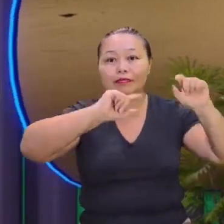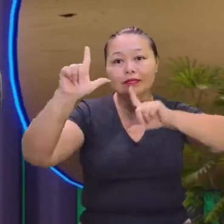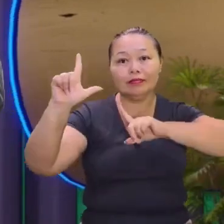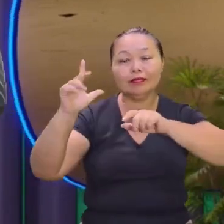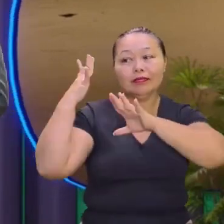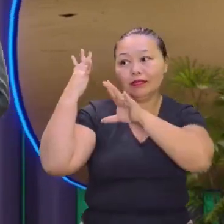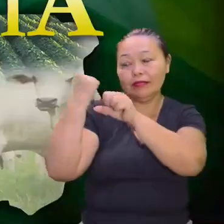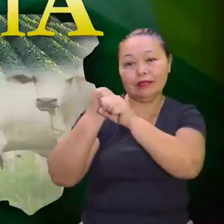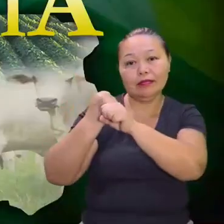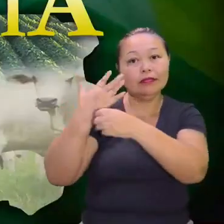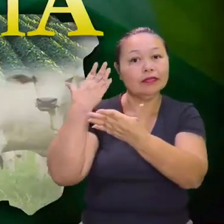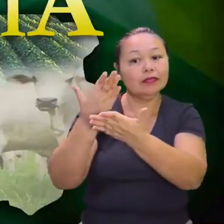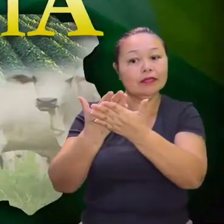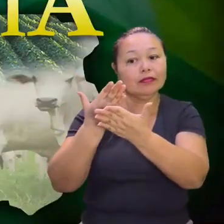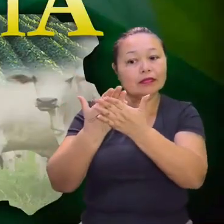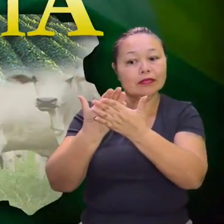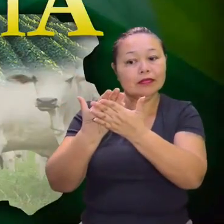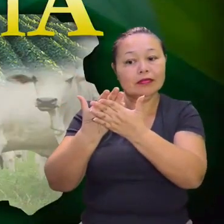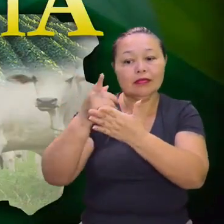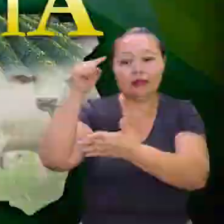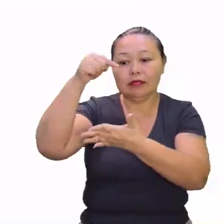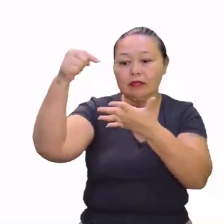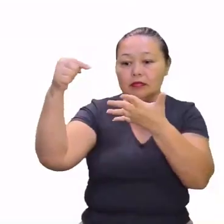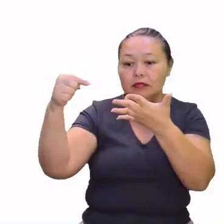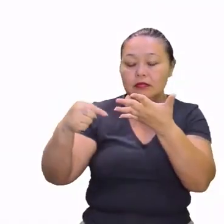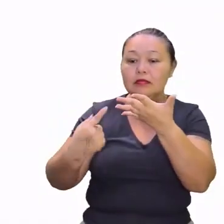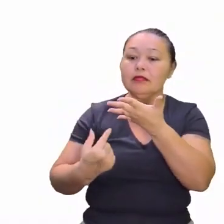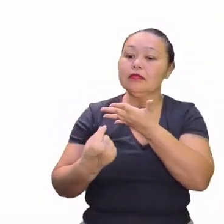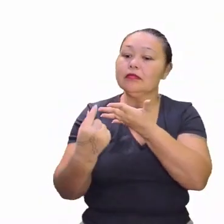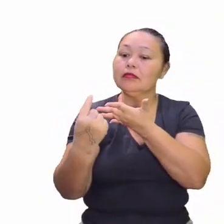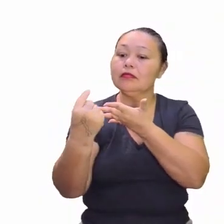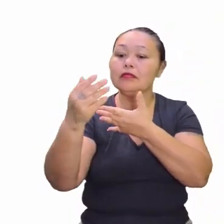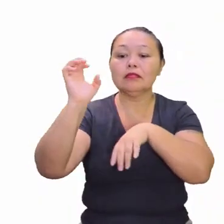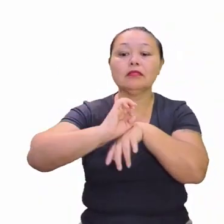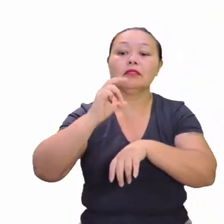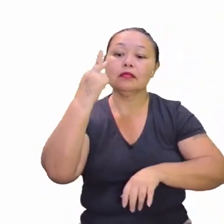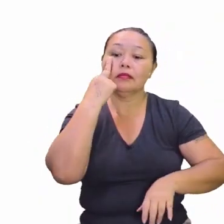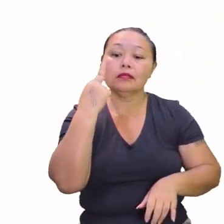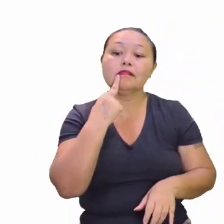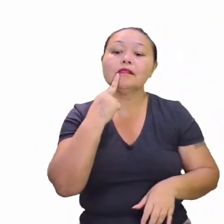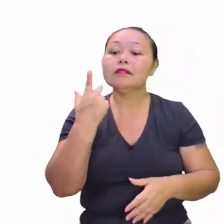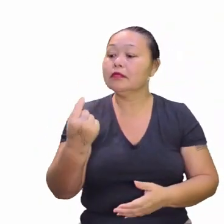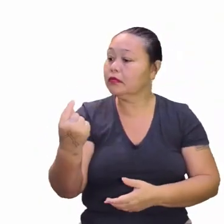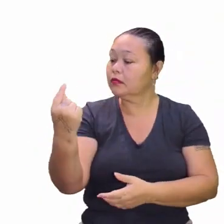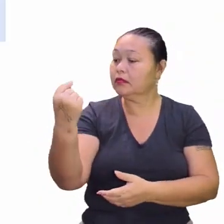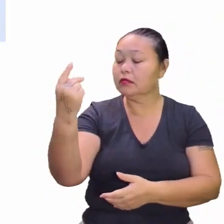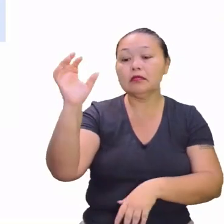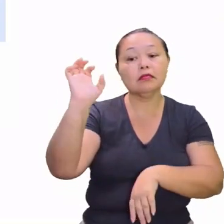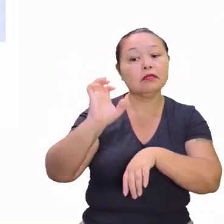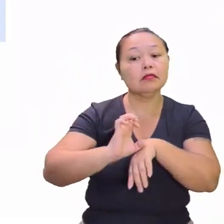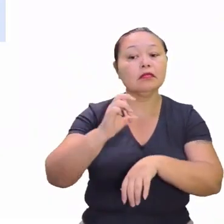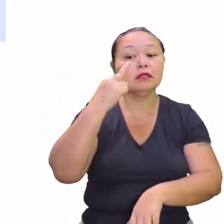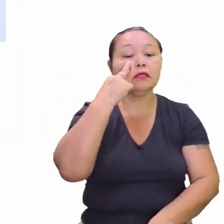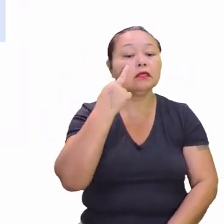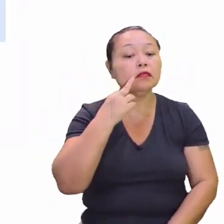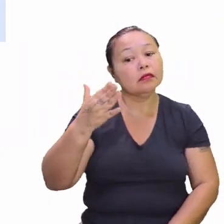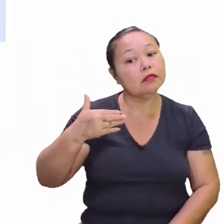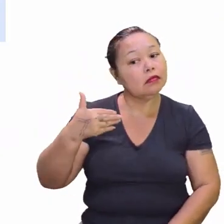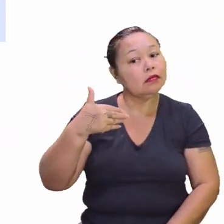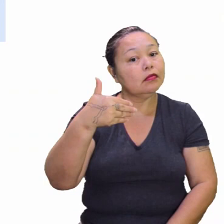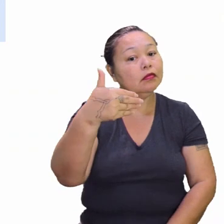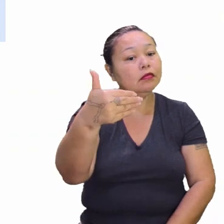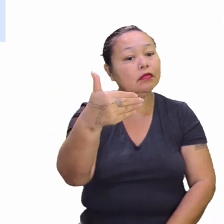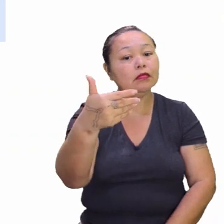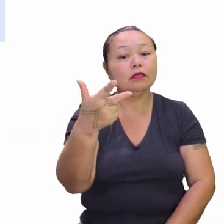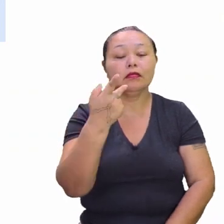fazer a nossa revisão de aula sobre os setores econômicos em Rondônia. Economia de Rondônia, nós iniciamos a aula